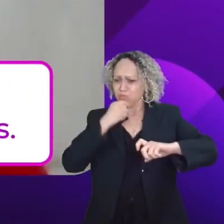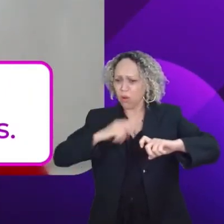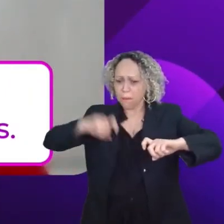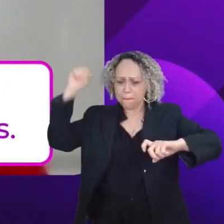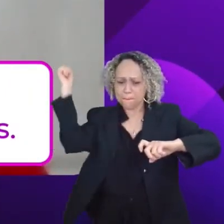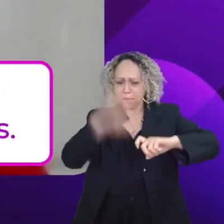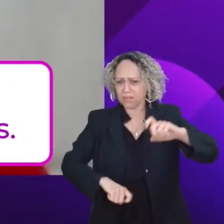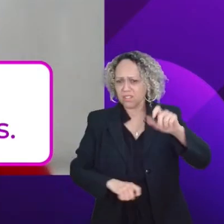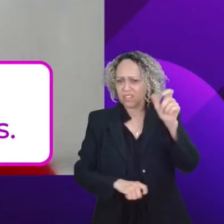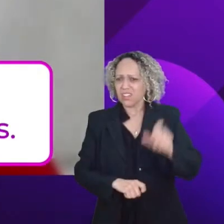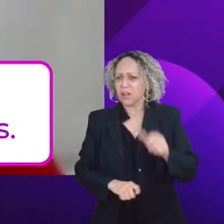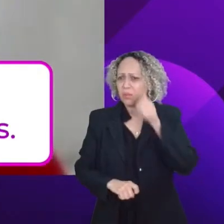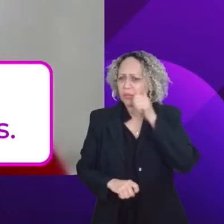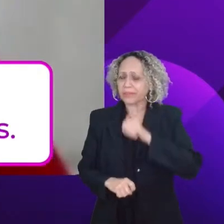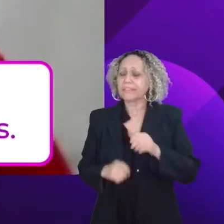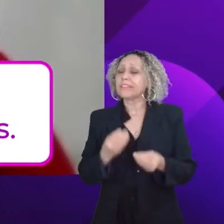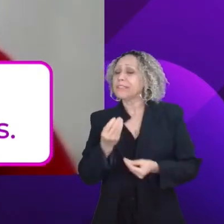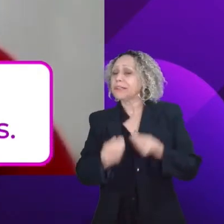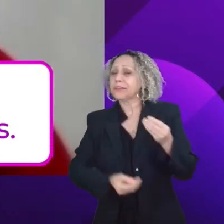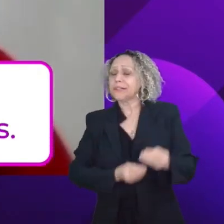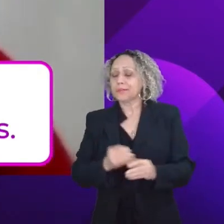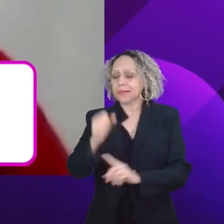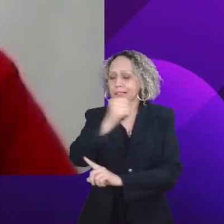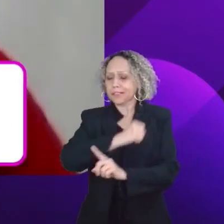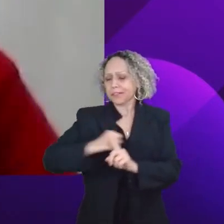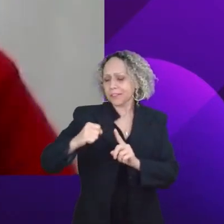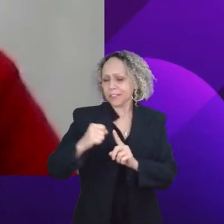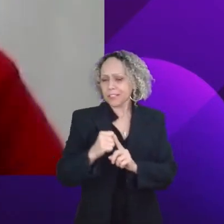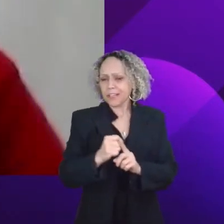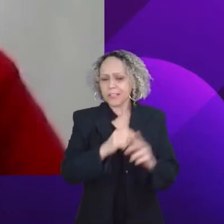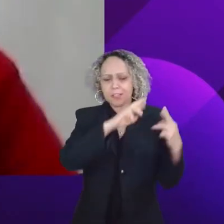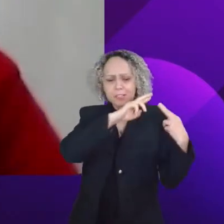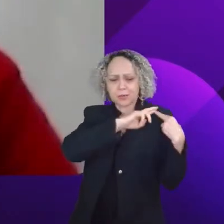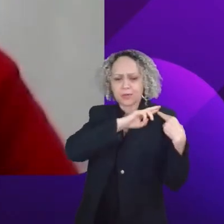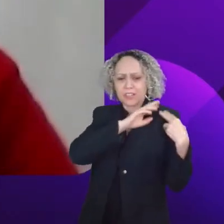como uma responsabilidade só das mulheres,